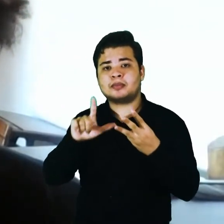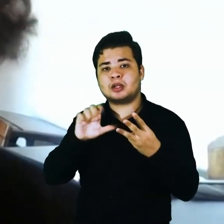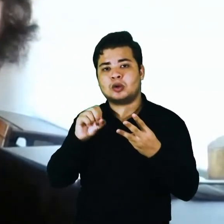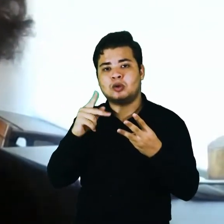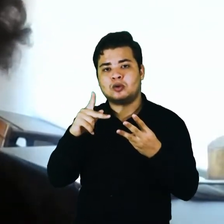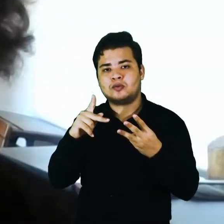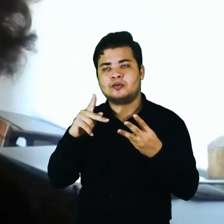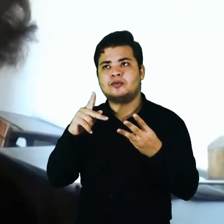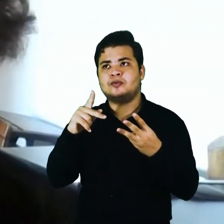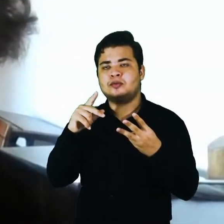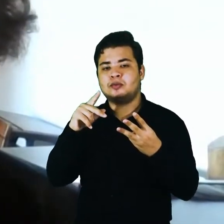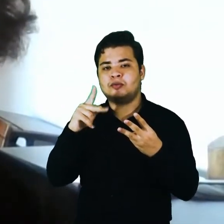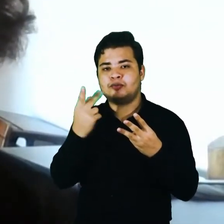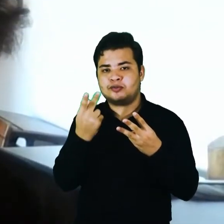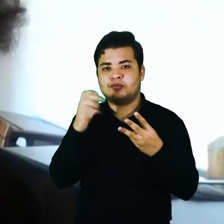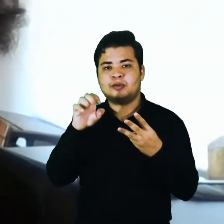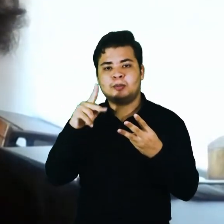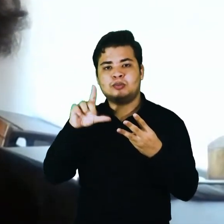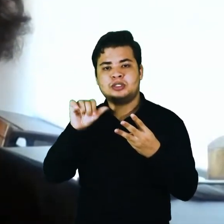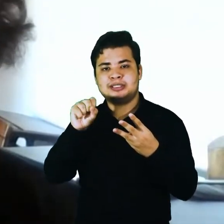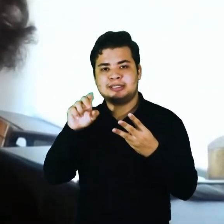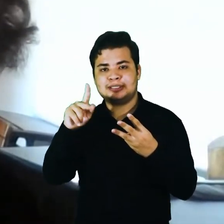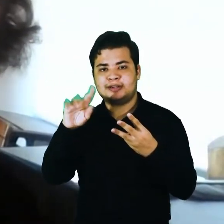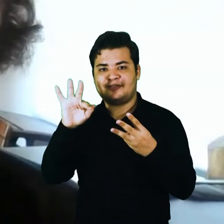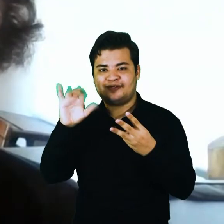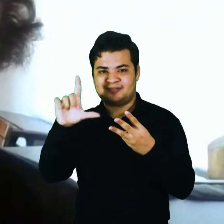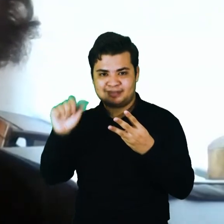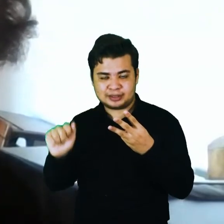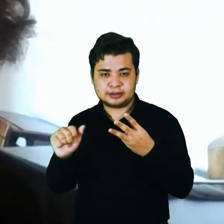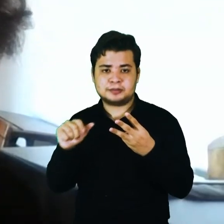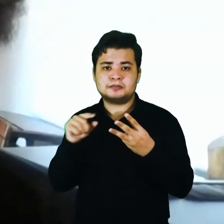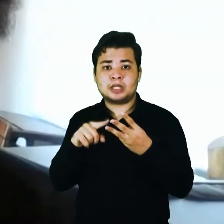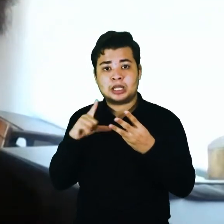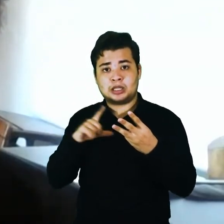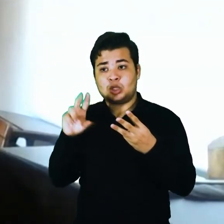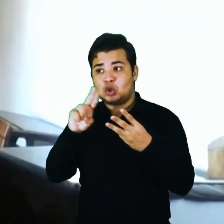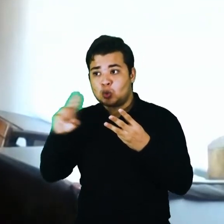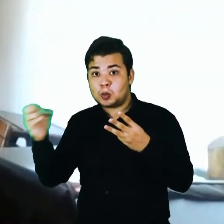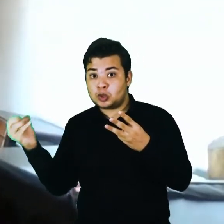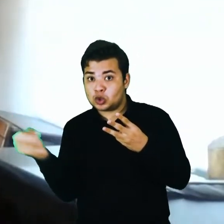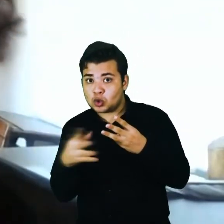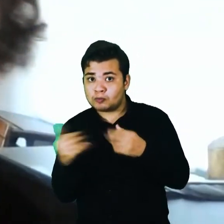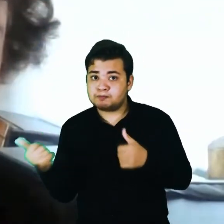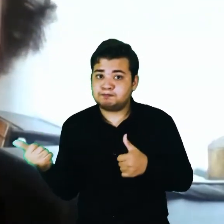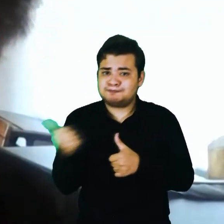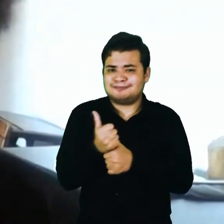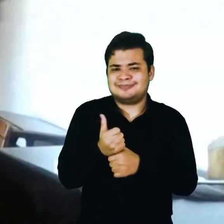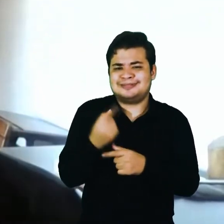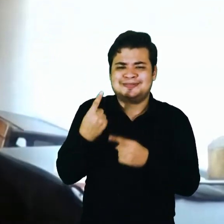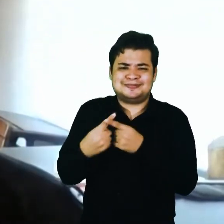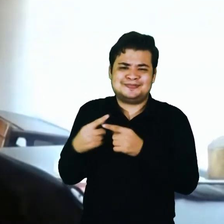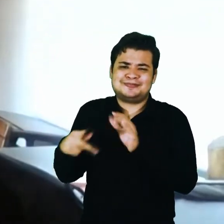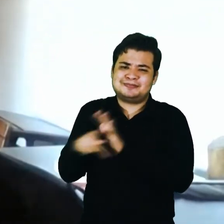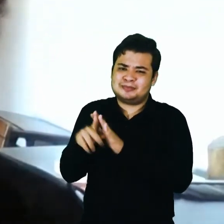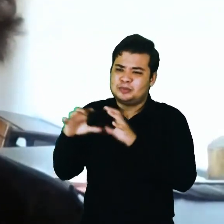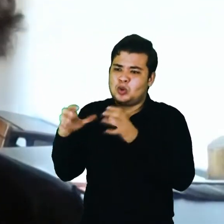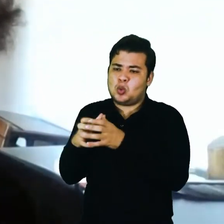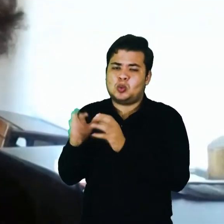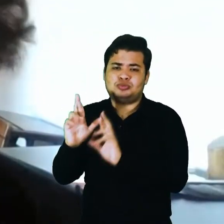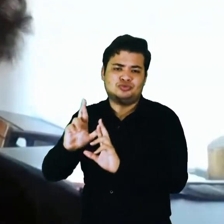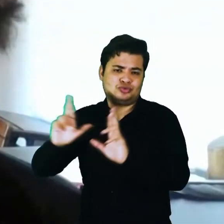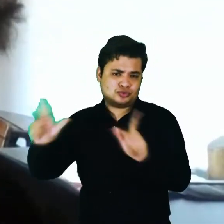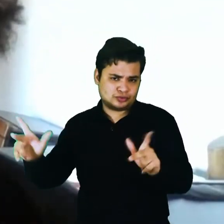Alophia policéfala, que até recebeu uma nova nomenclatura nesse trabalho, porque fazia parte de um outro